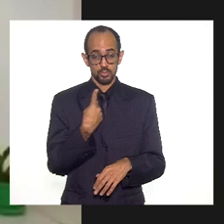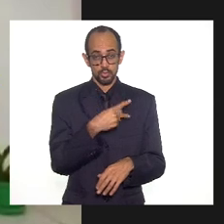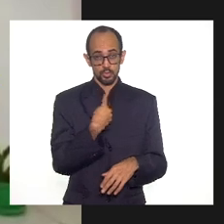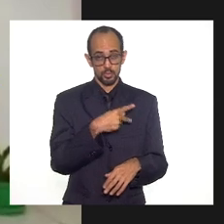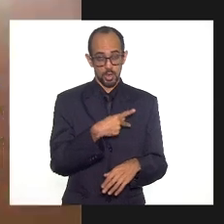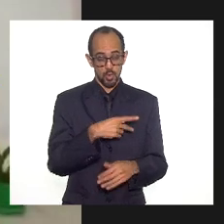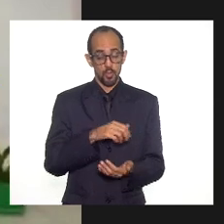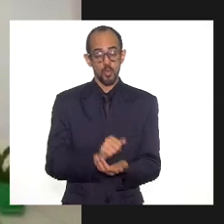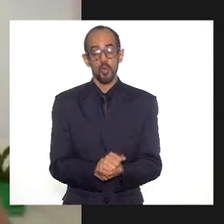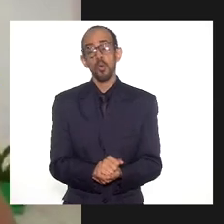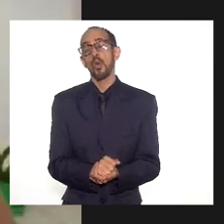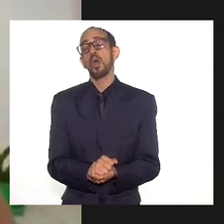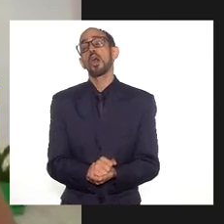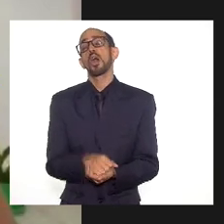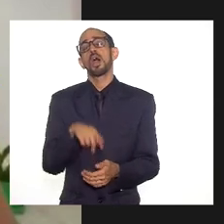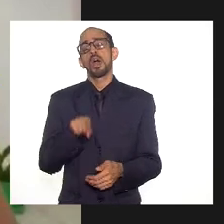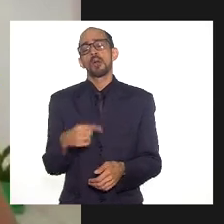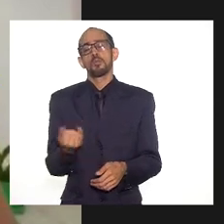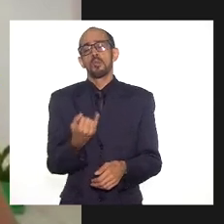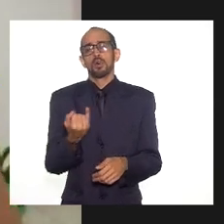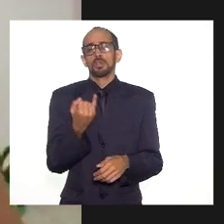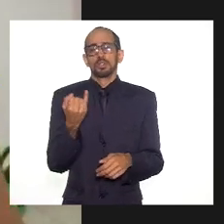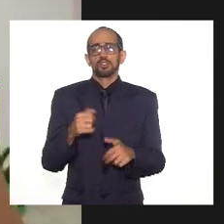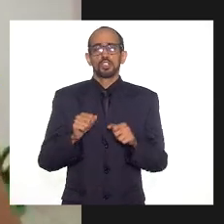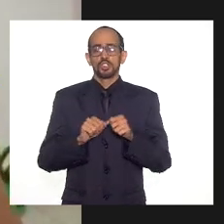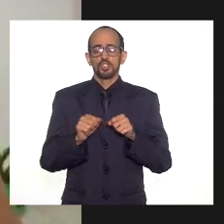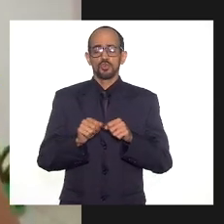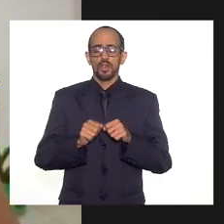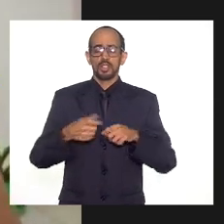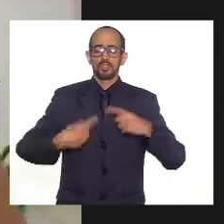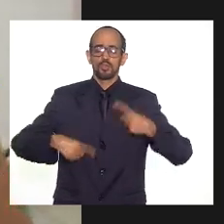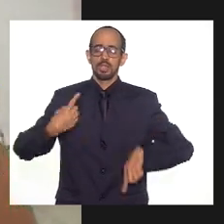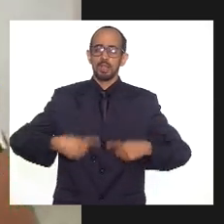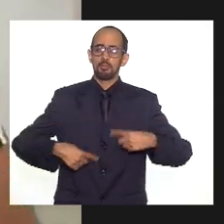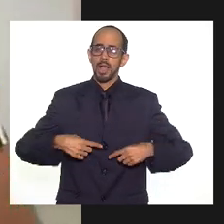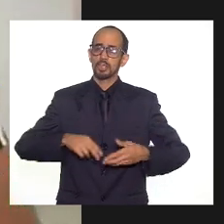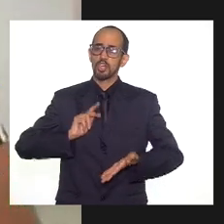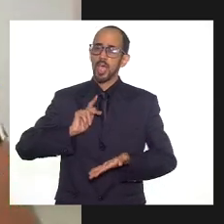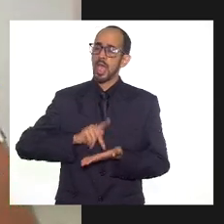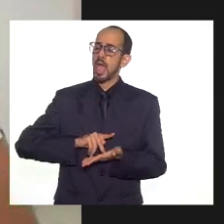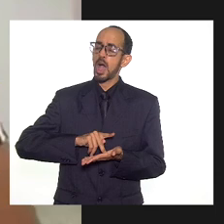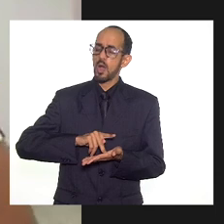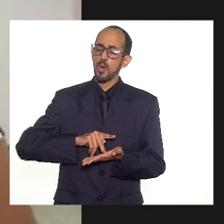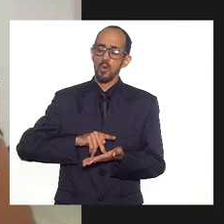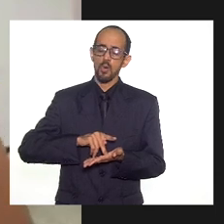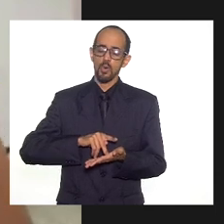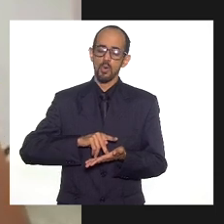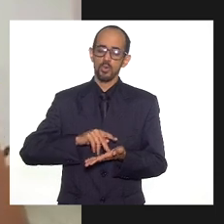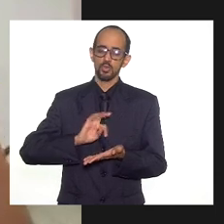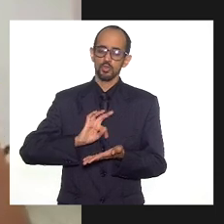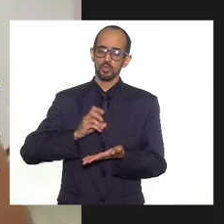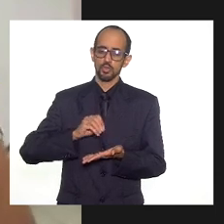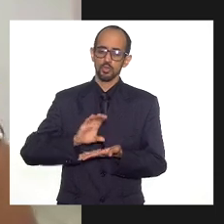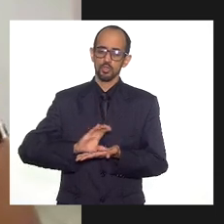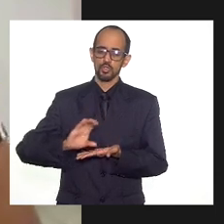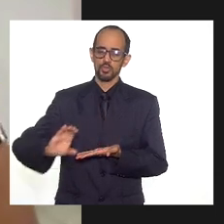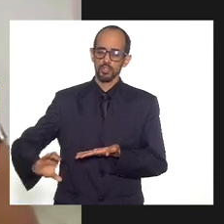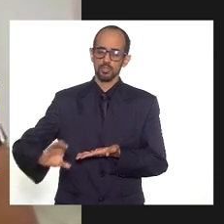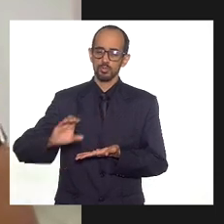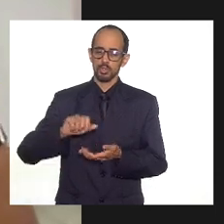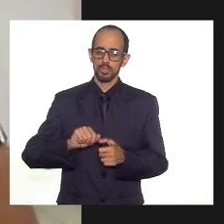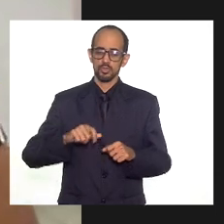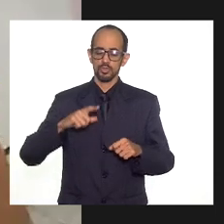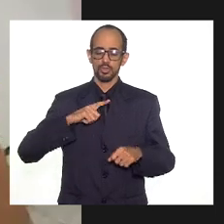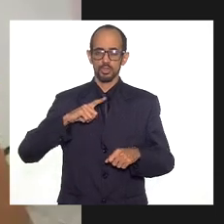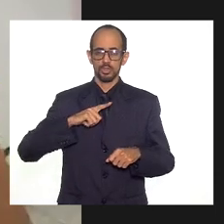é super importante que façamos um debate real sobre os investimentos que